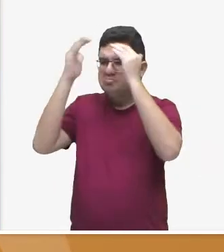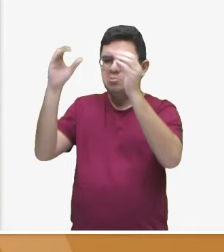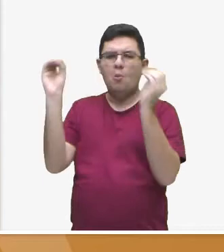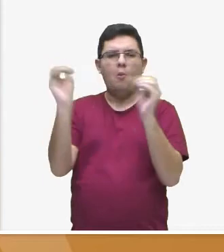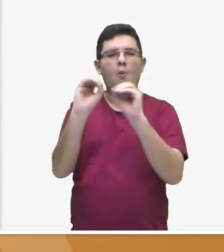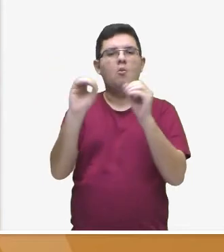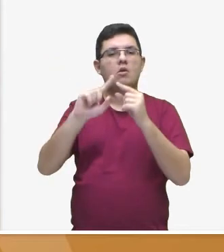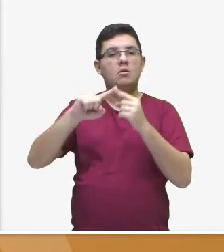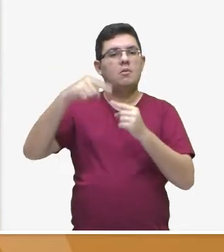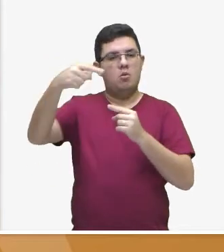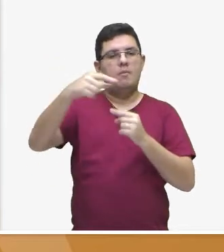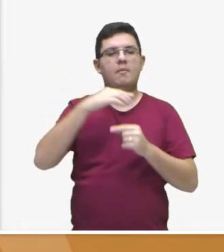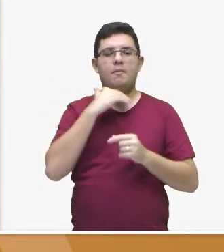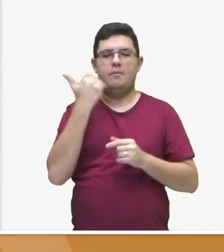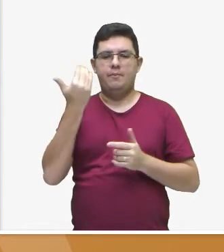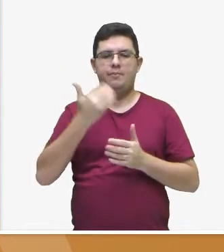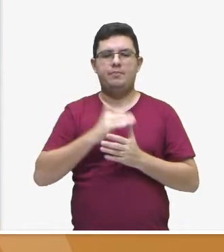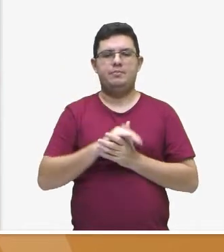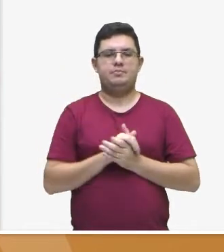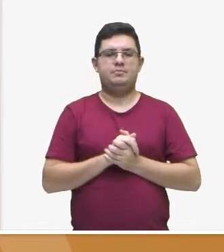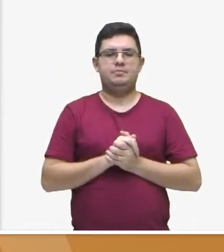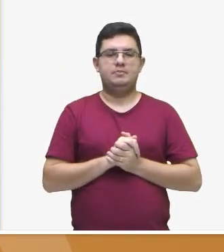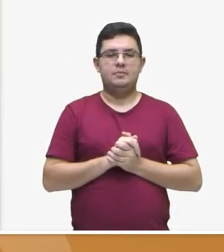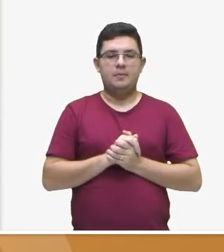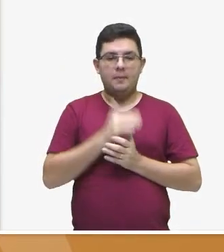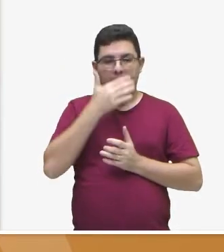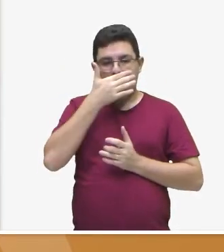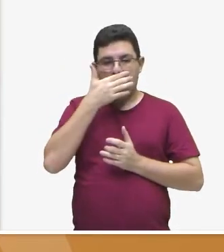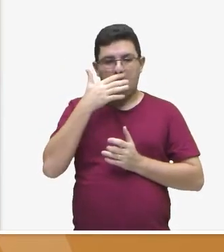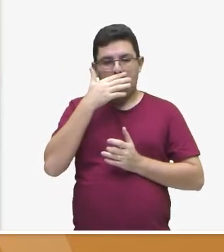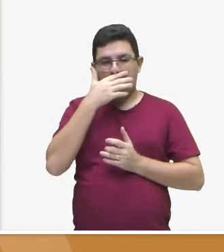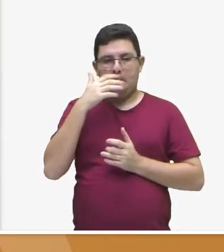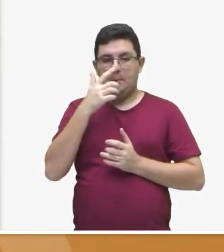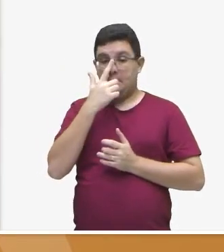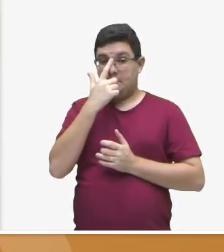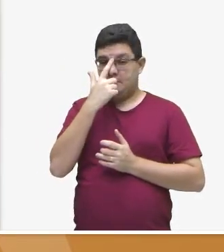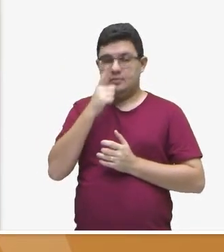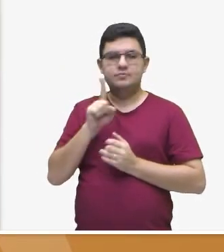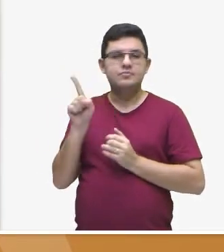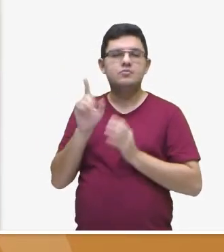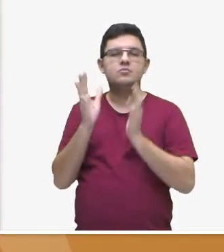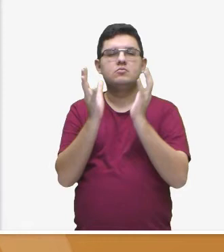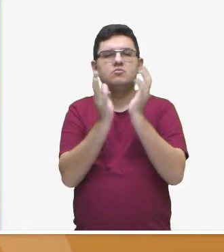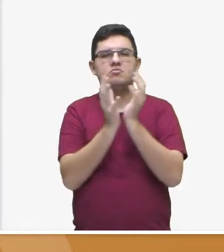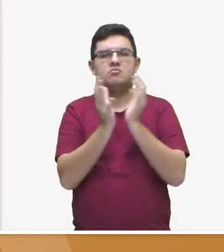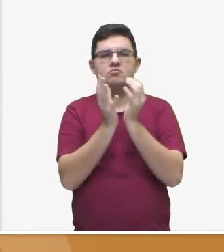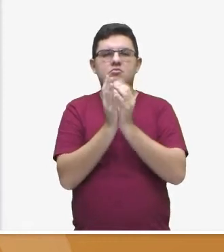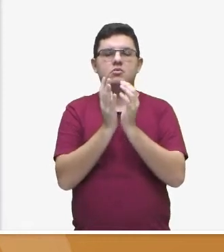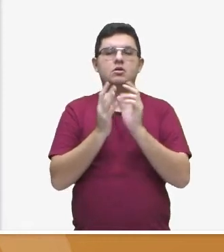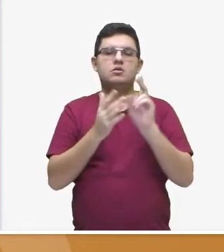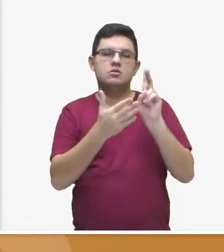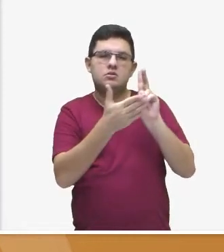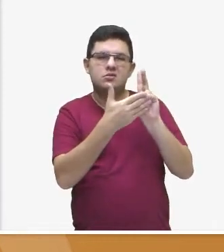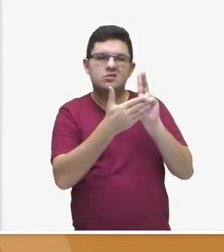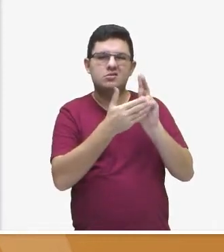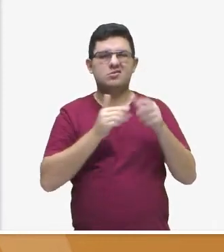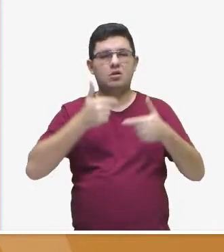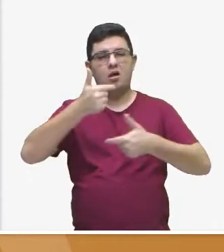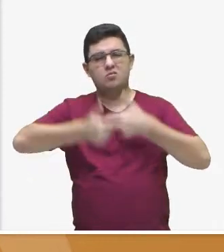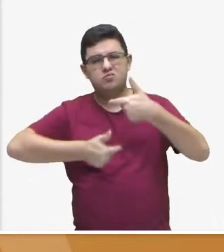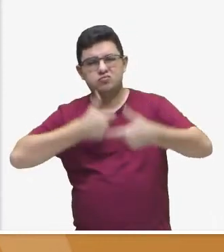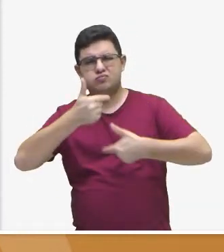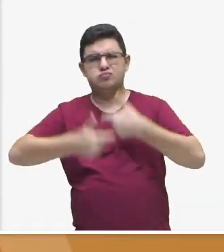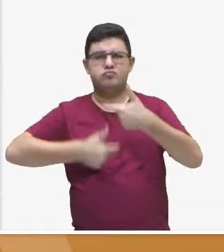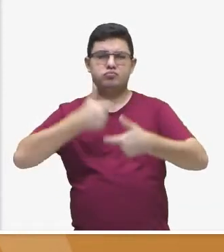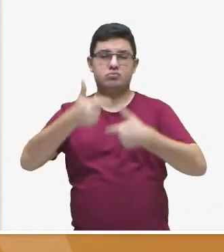houve a morte. Desses índios, o trabalho era tão cruel e tão intenso, né, que, segundo os